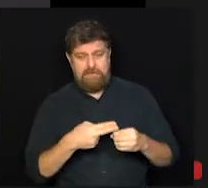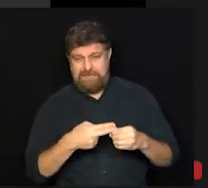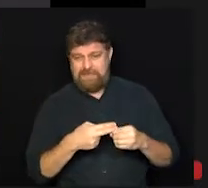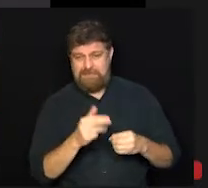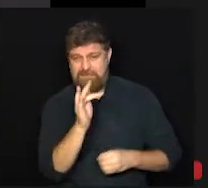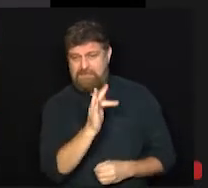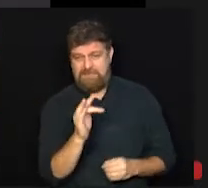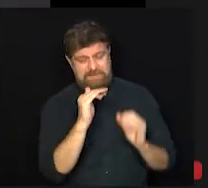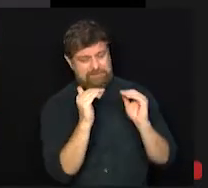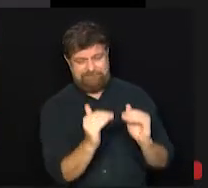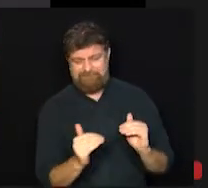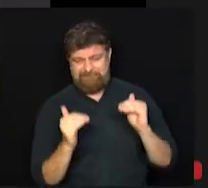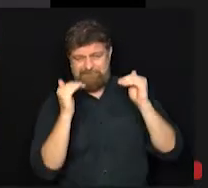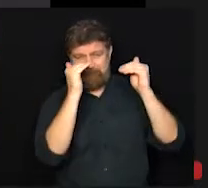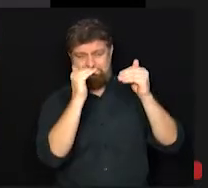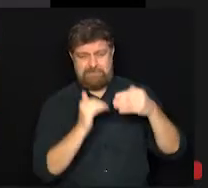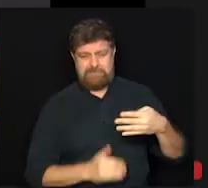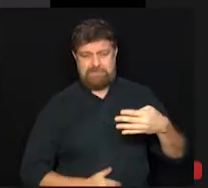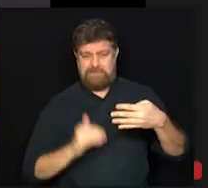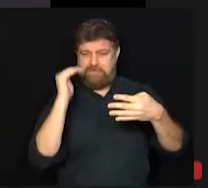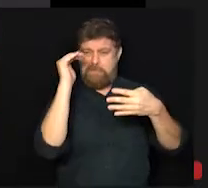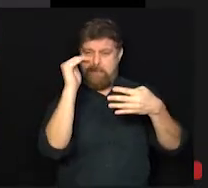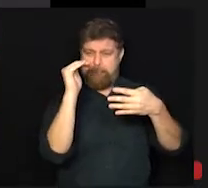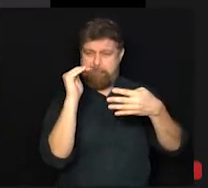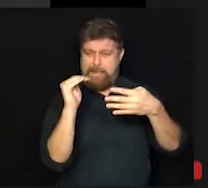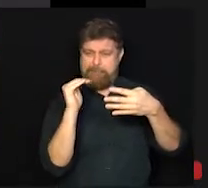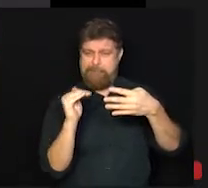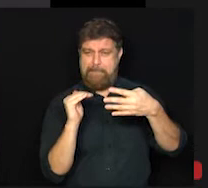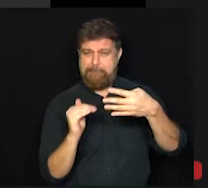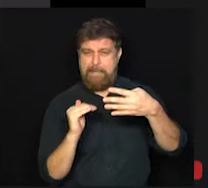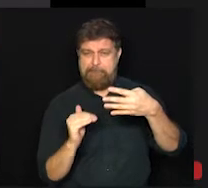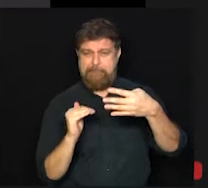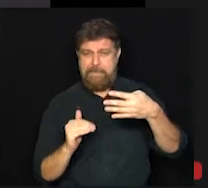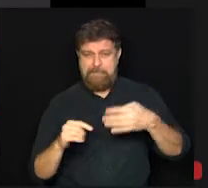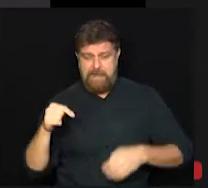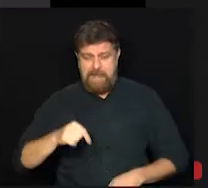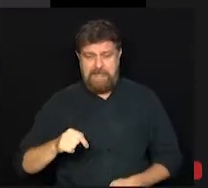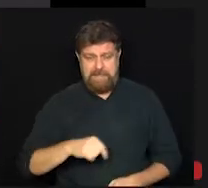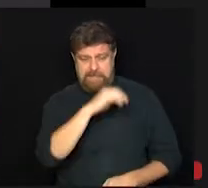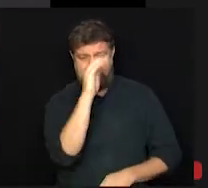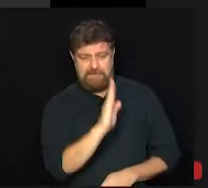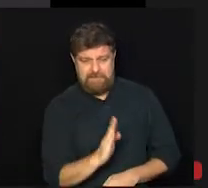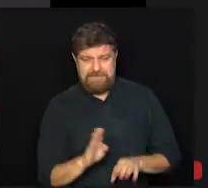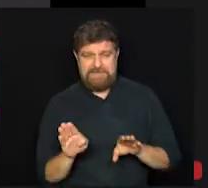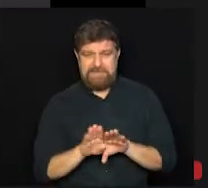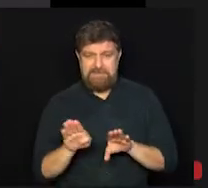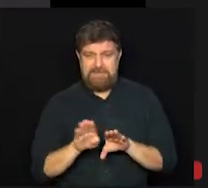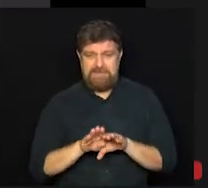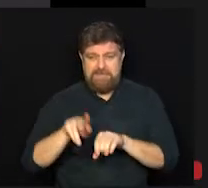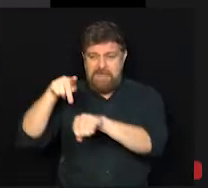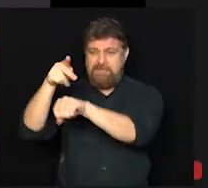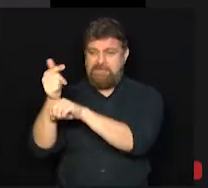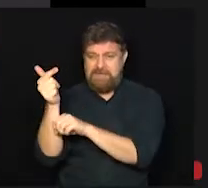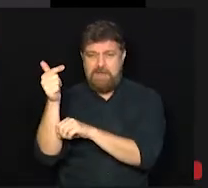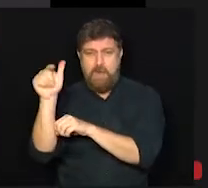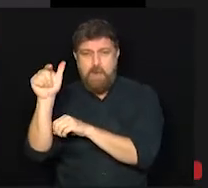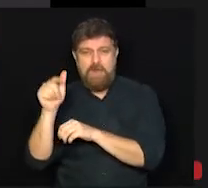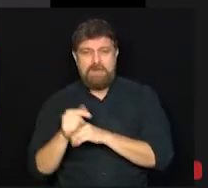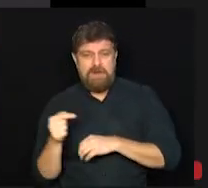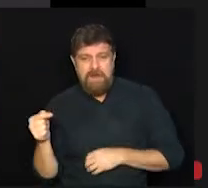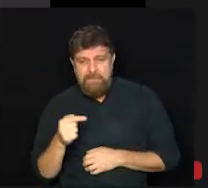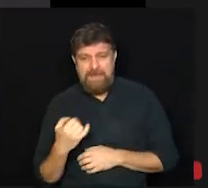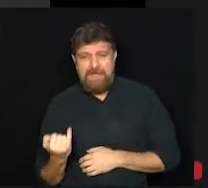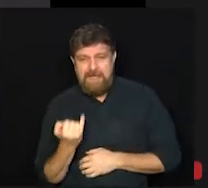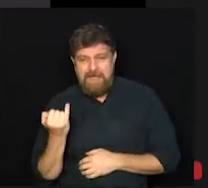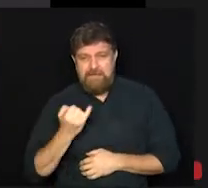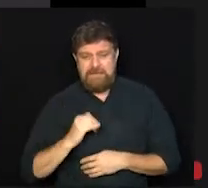ocupa nos rankings nacionais e internacionais. Aqui é exemplo de 2 deles, mas acho que o importante dos